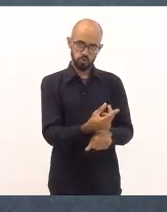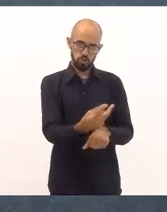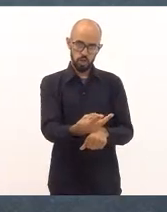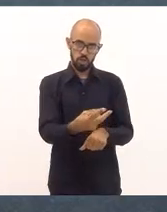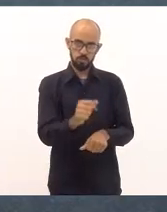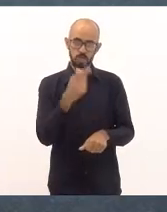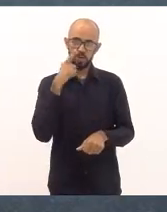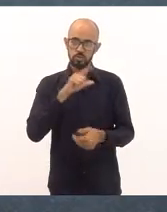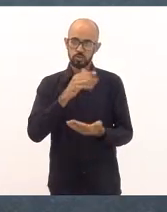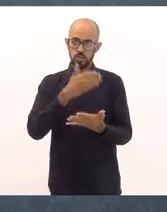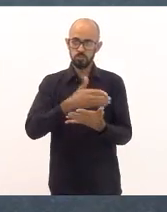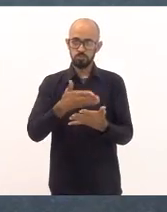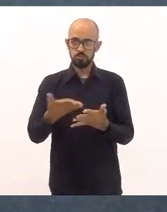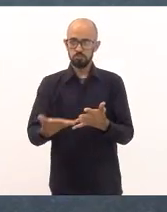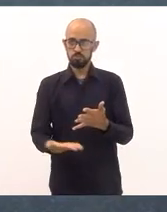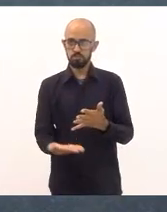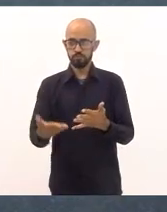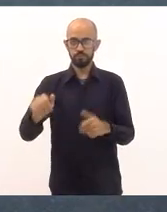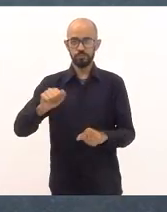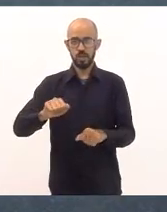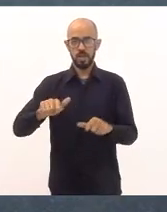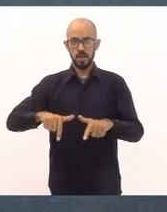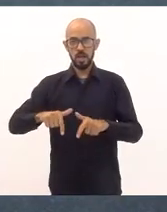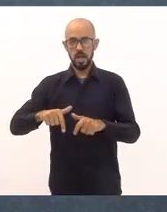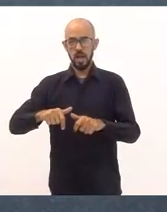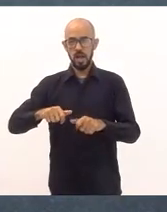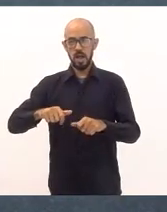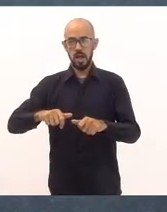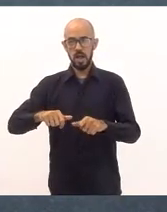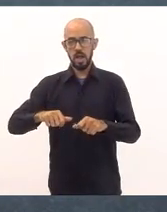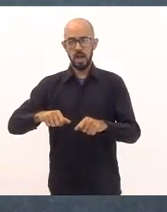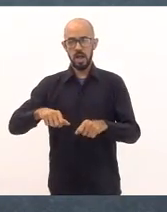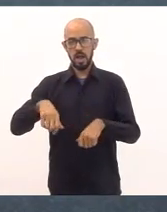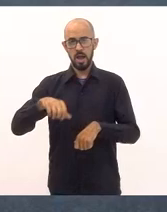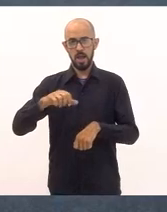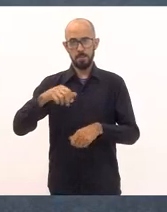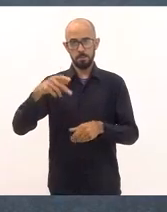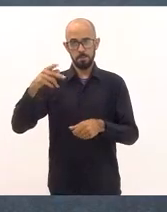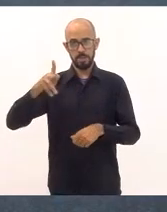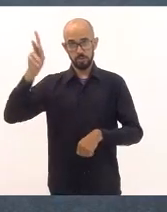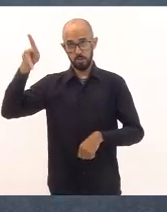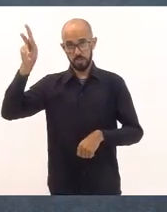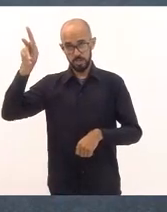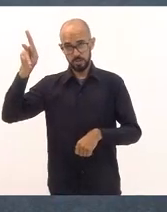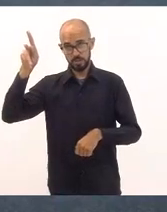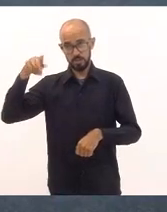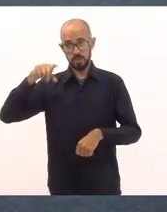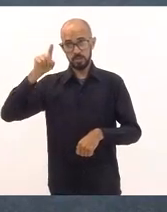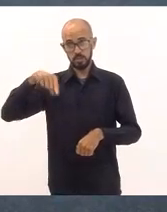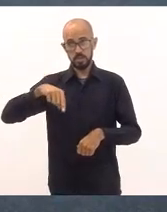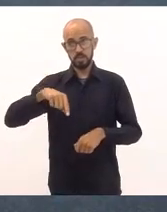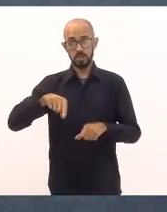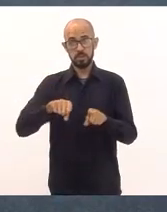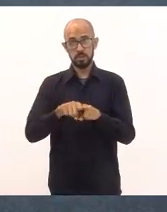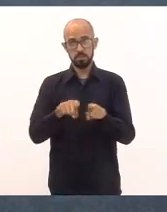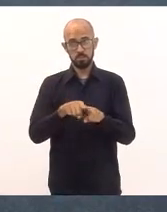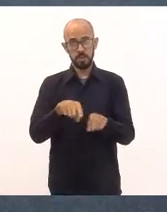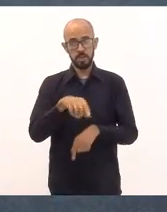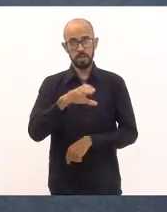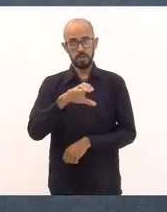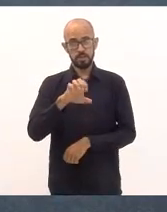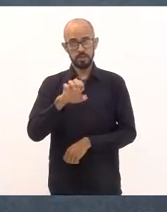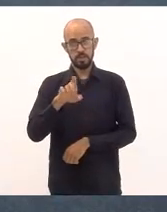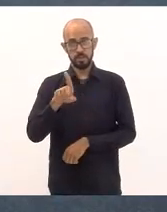as ações da nossa Petrobras, que é e era a SEDAE. Votei com